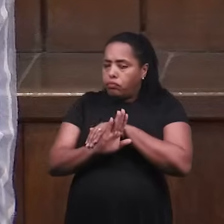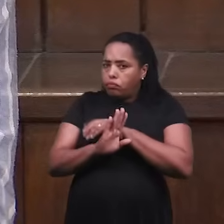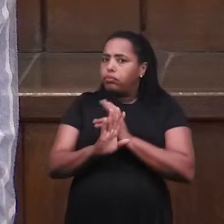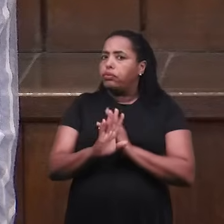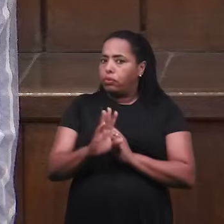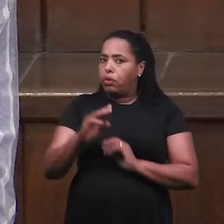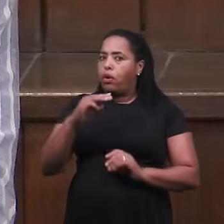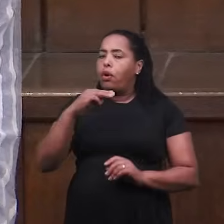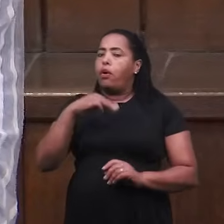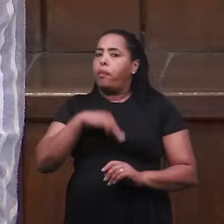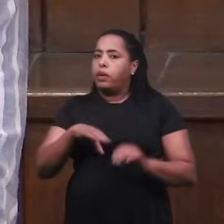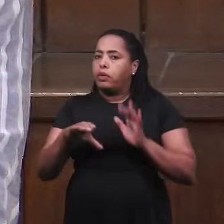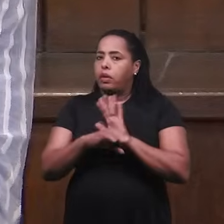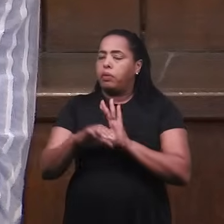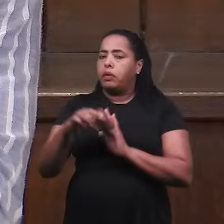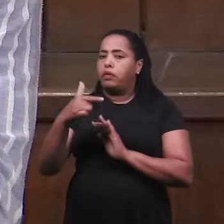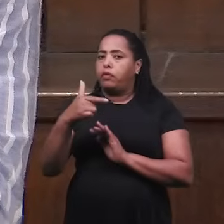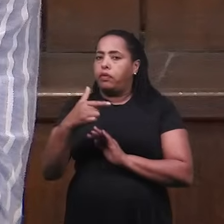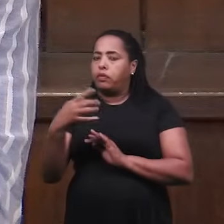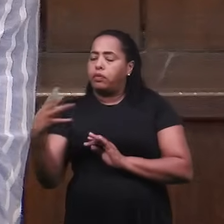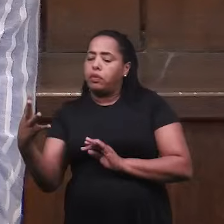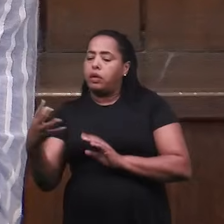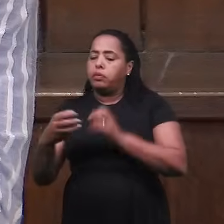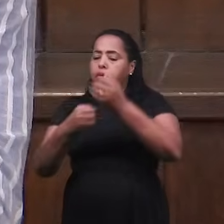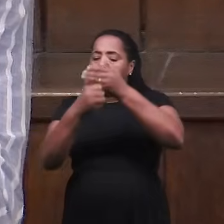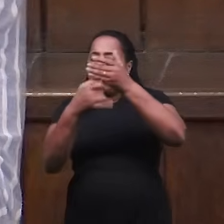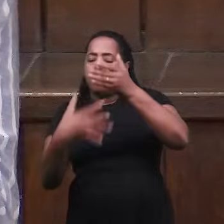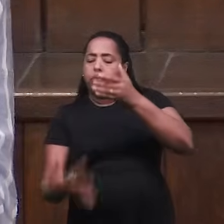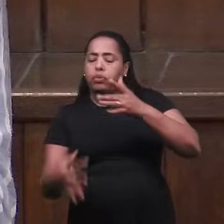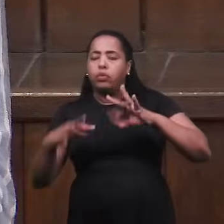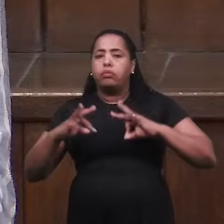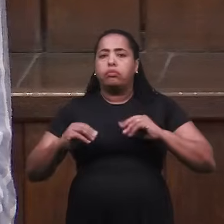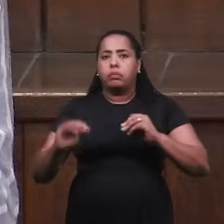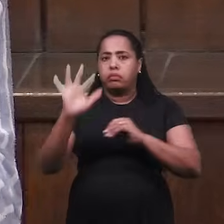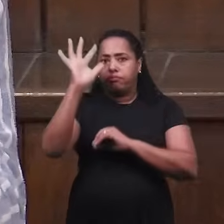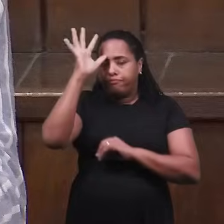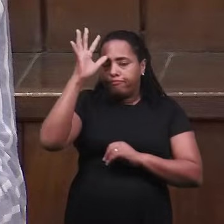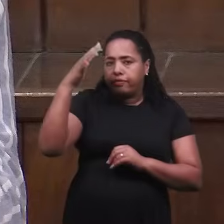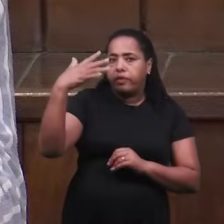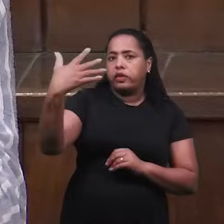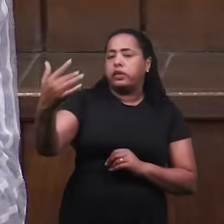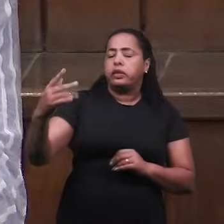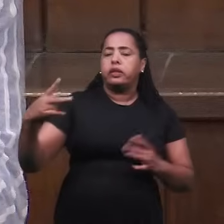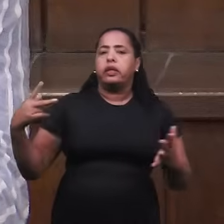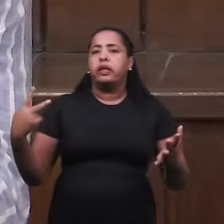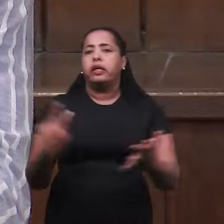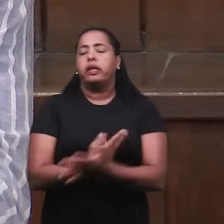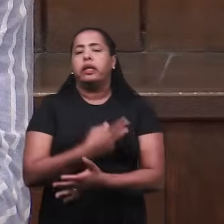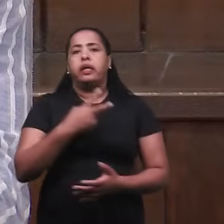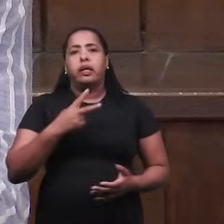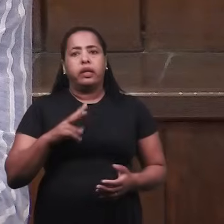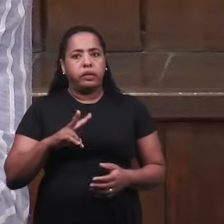Mateus 24, porque aqui ele relata todos os sinais que